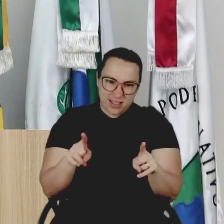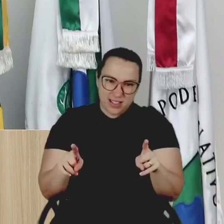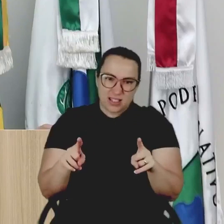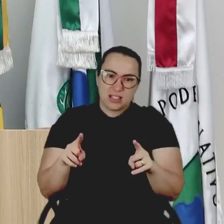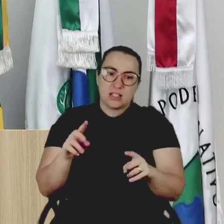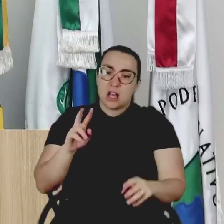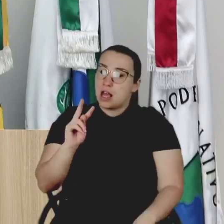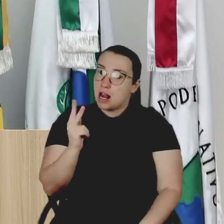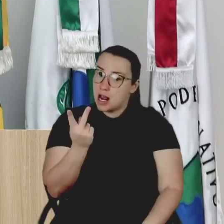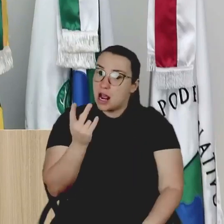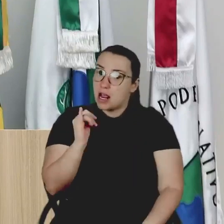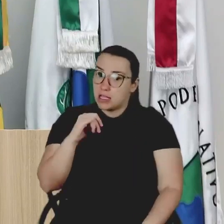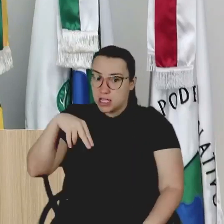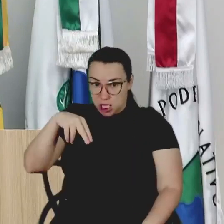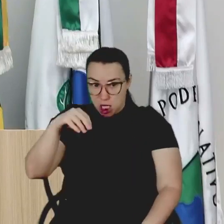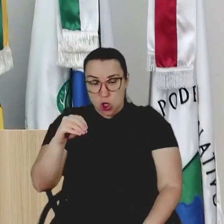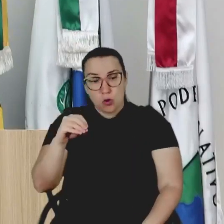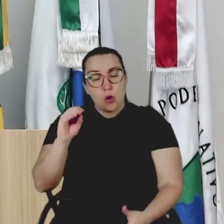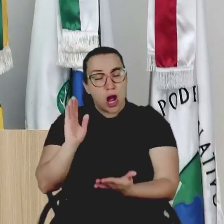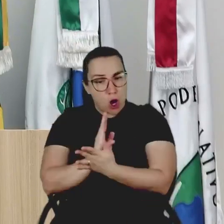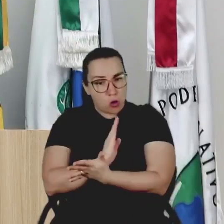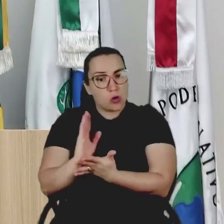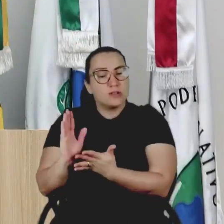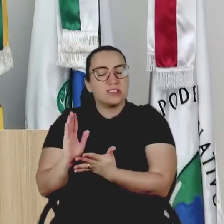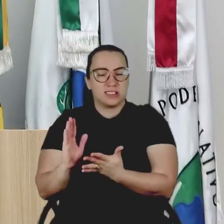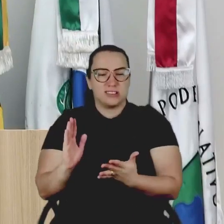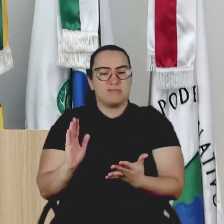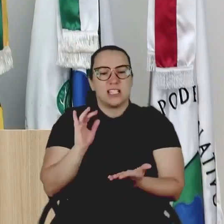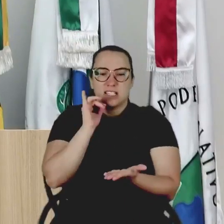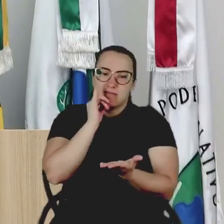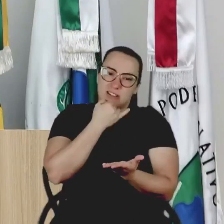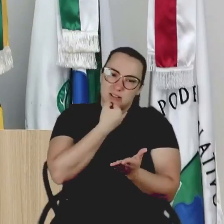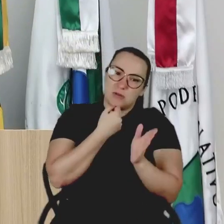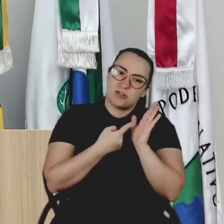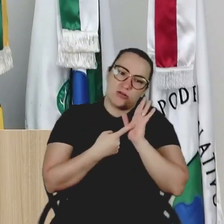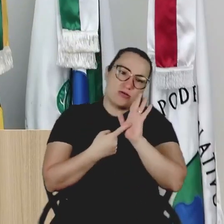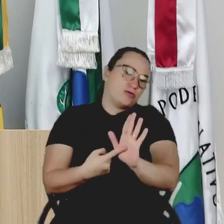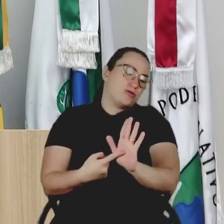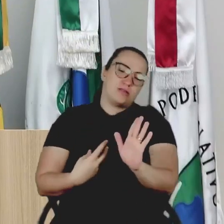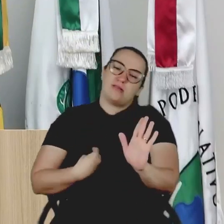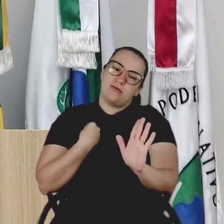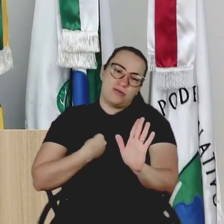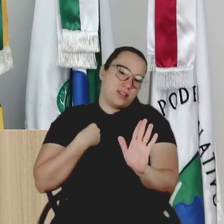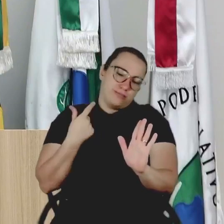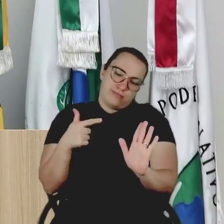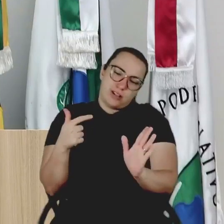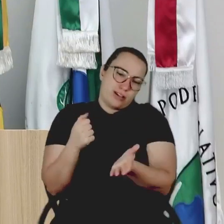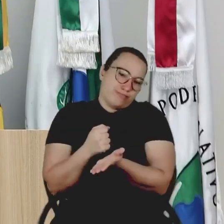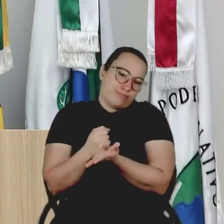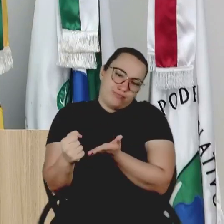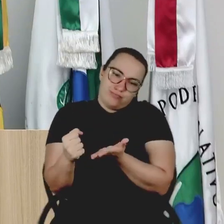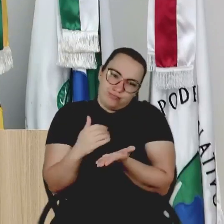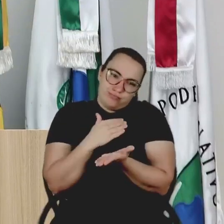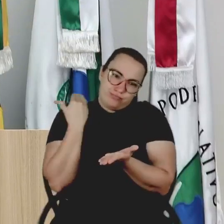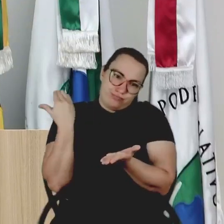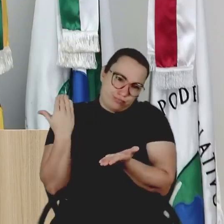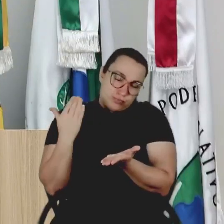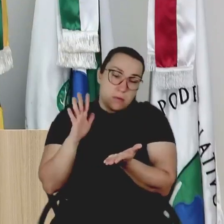hinos. E, infelizmente, na exposição, ele não estará presente de forma